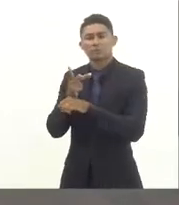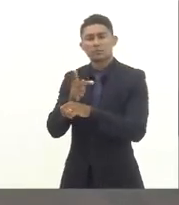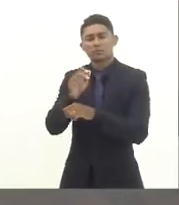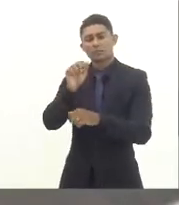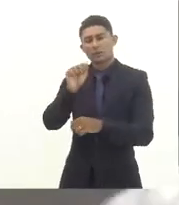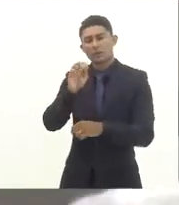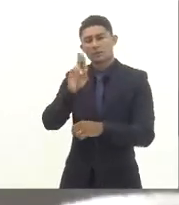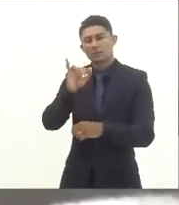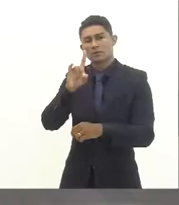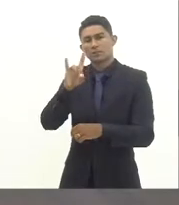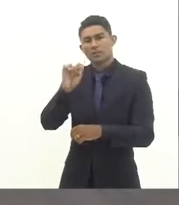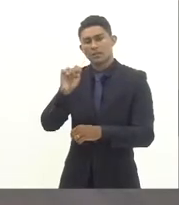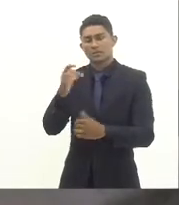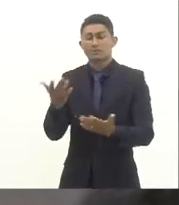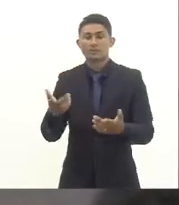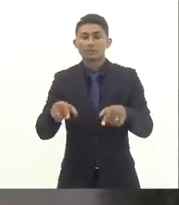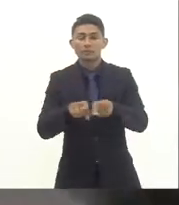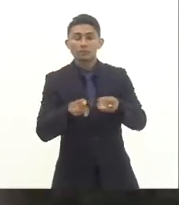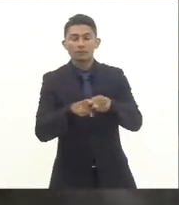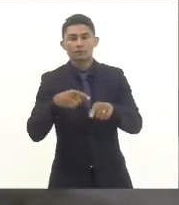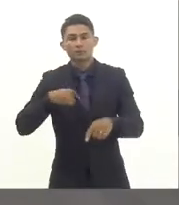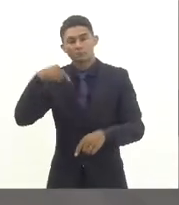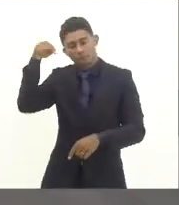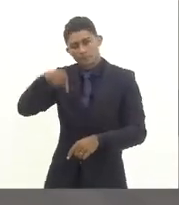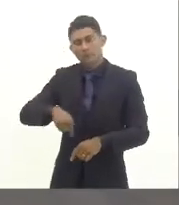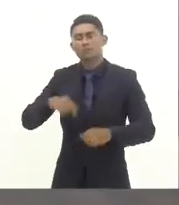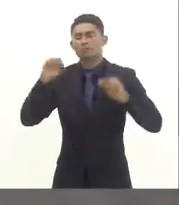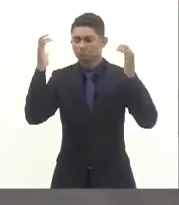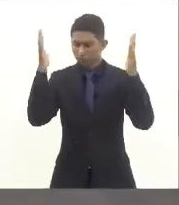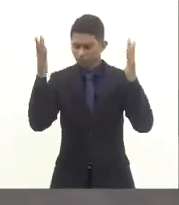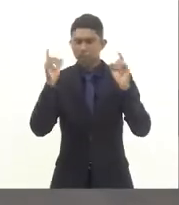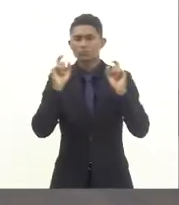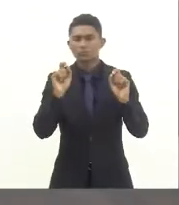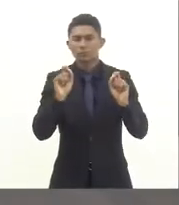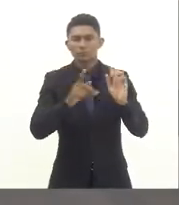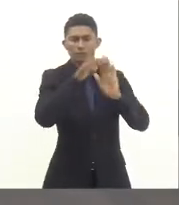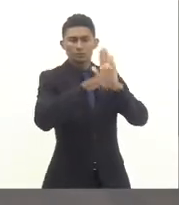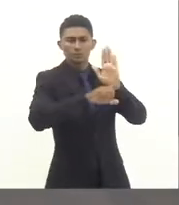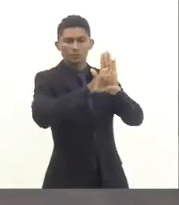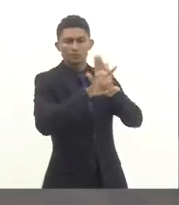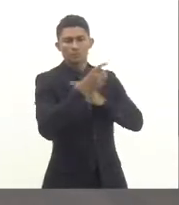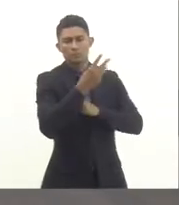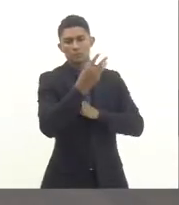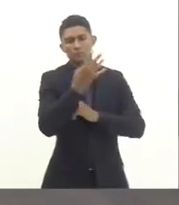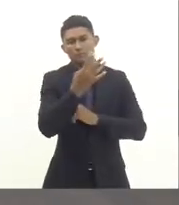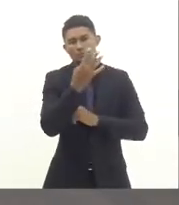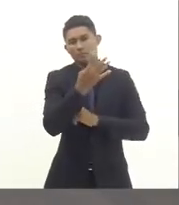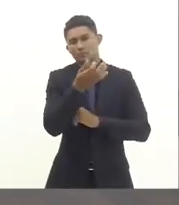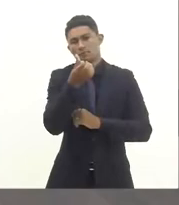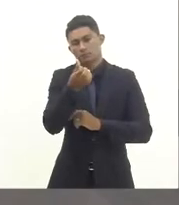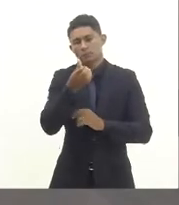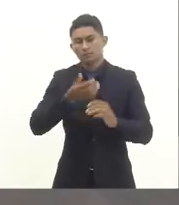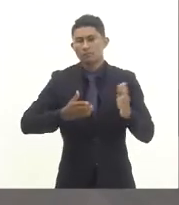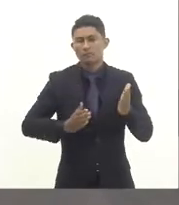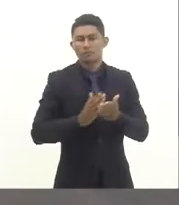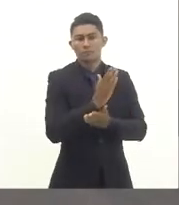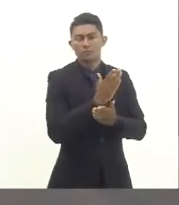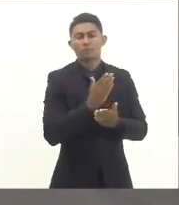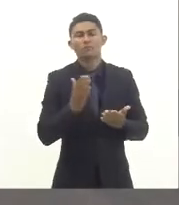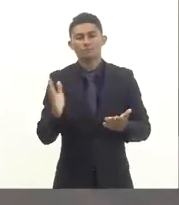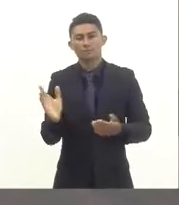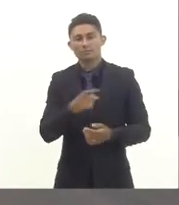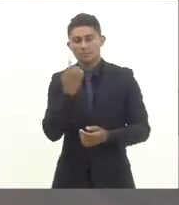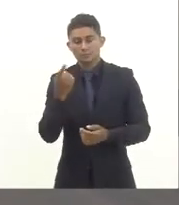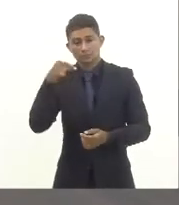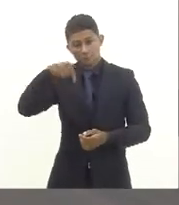Nascimento quero também aqui Celebrar aprovação do projeto 3446 projeto que nós